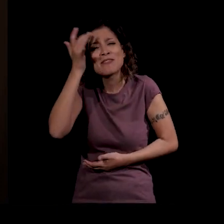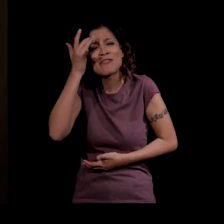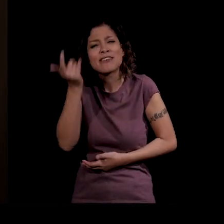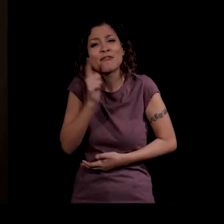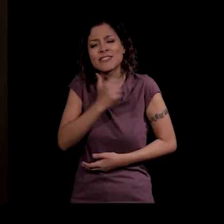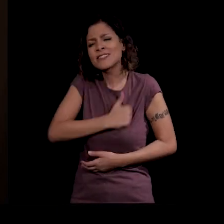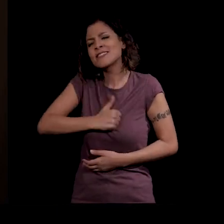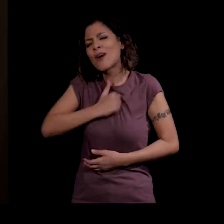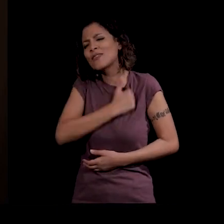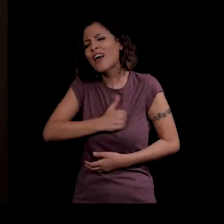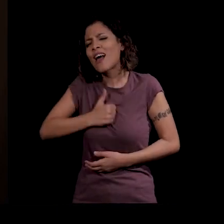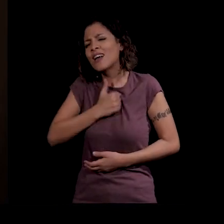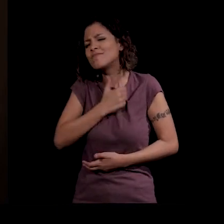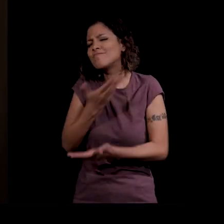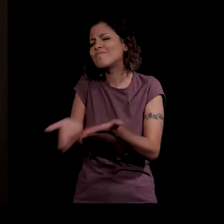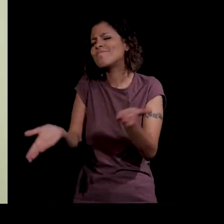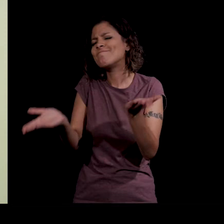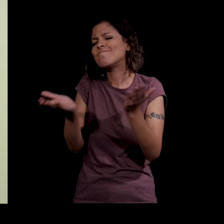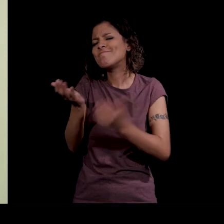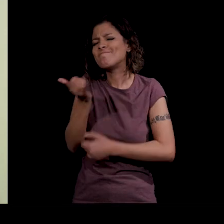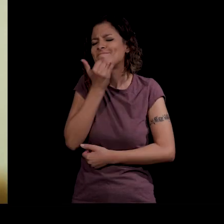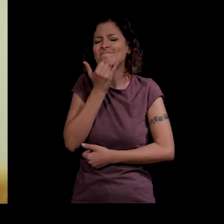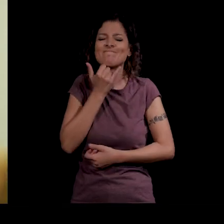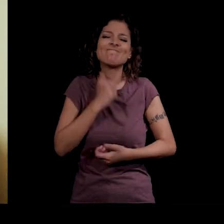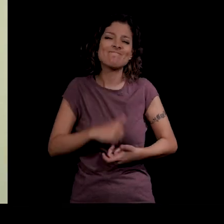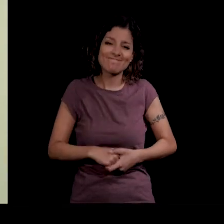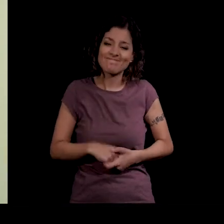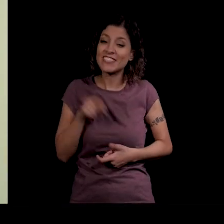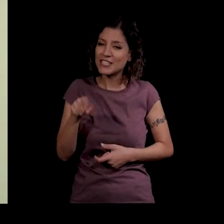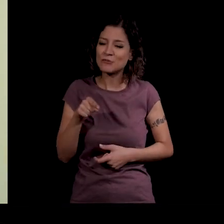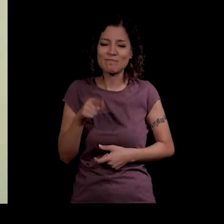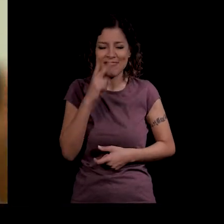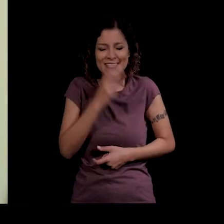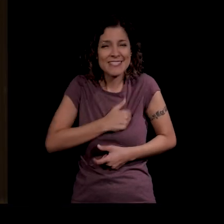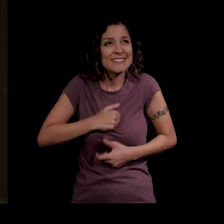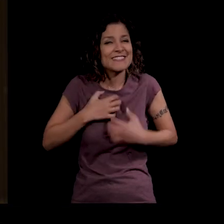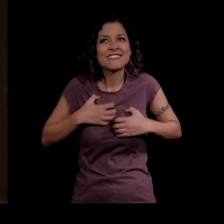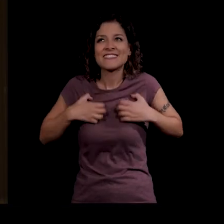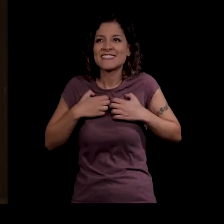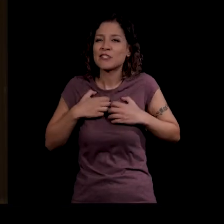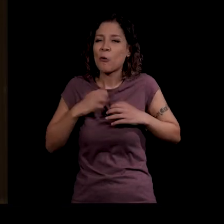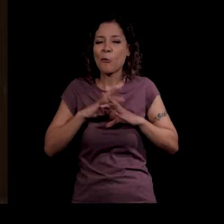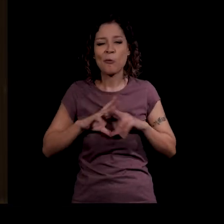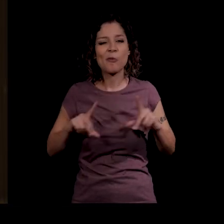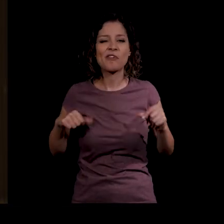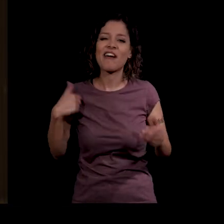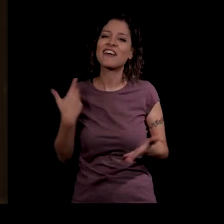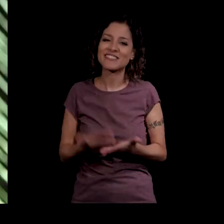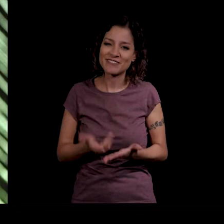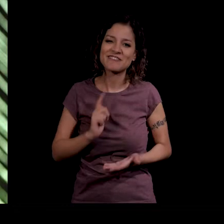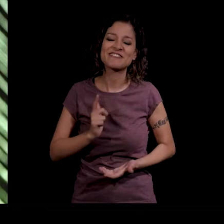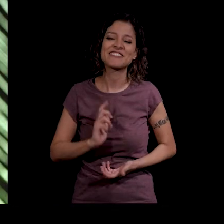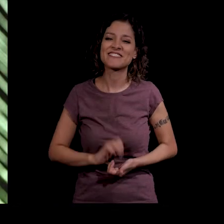saber lidar com a saudade, né? Isso acho que não tem cura. Essa melancolia eu